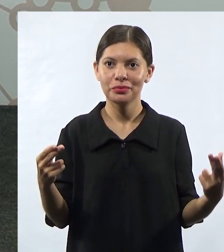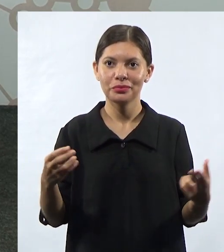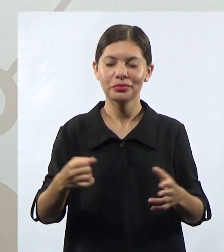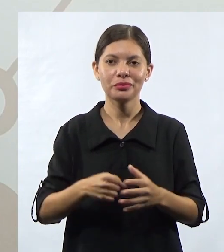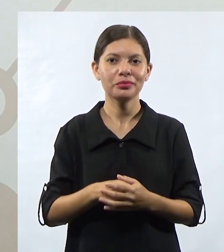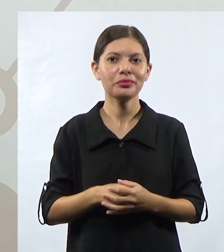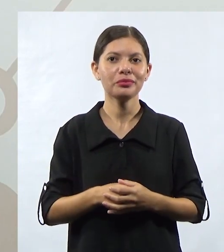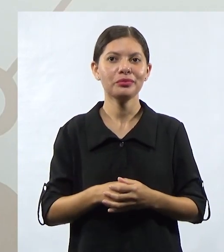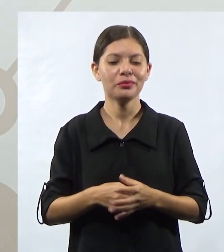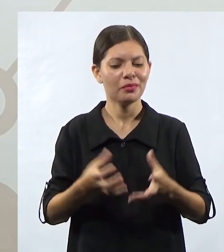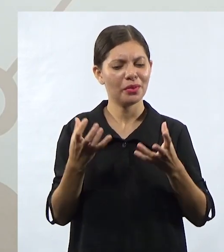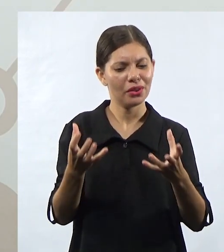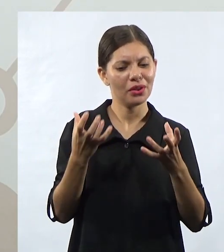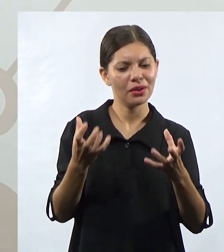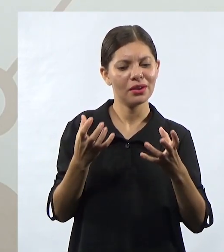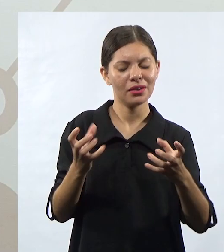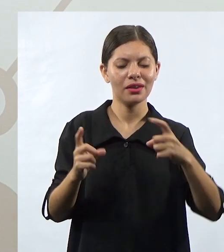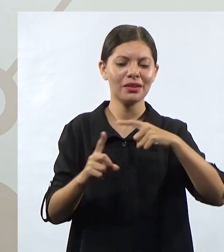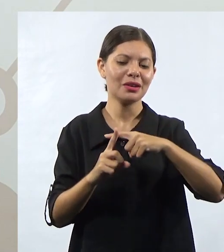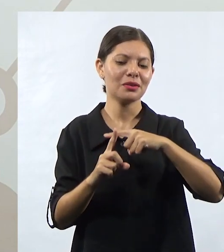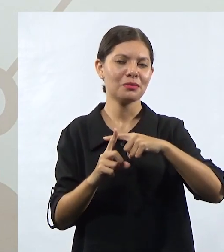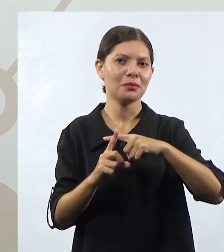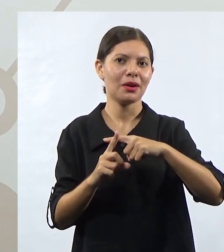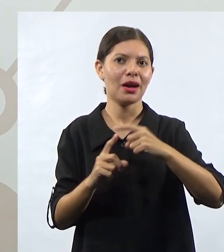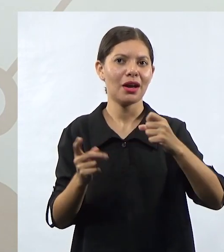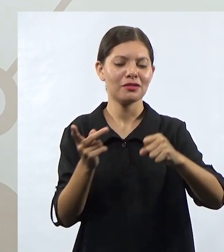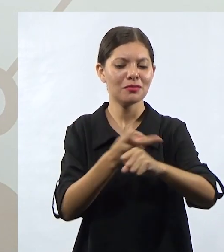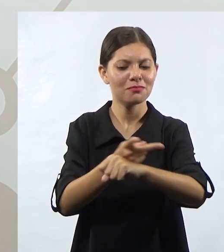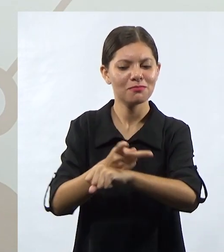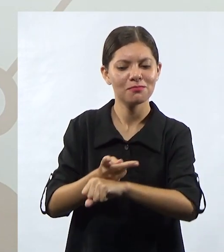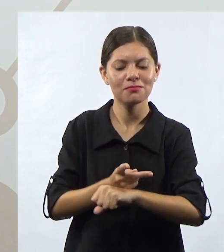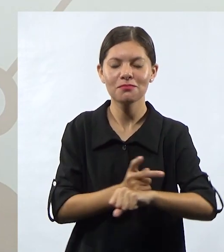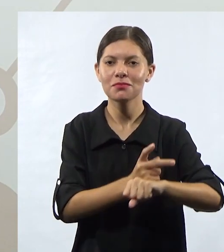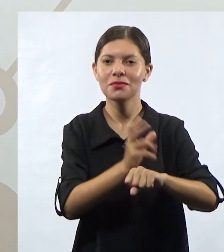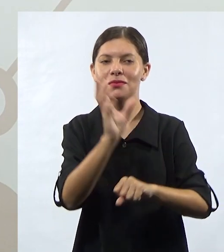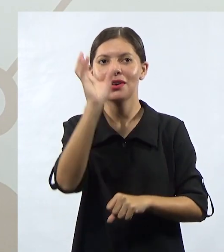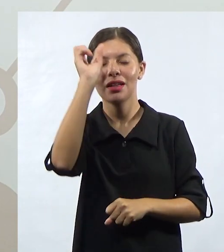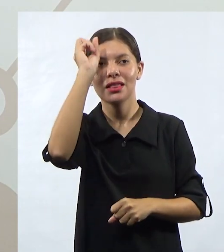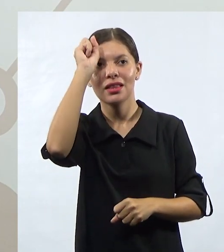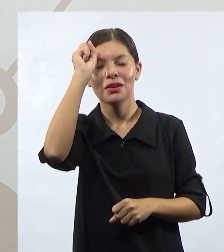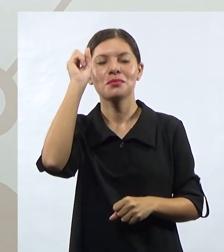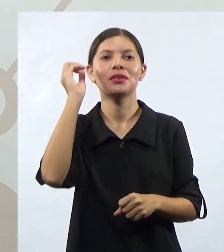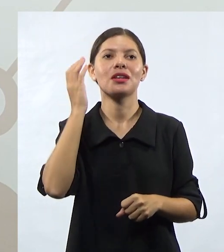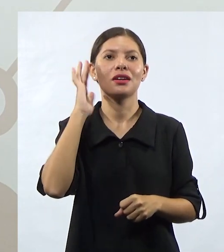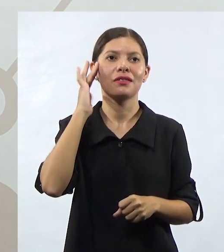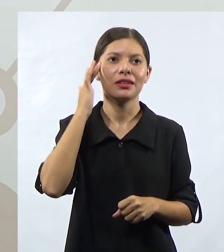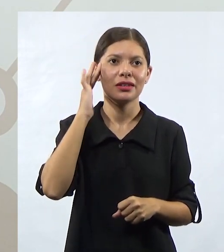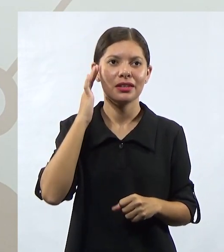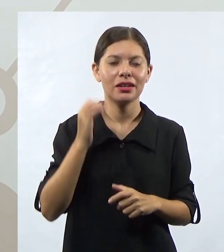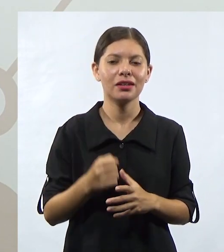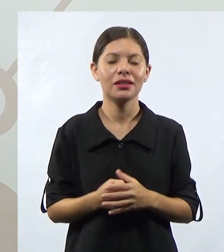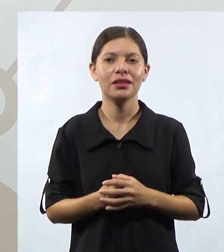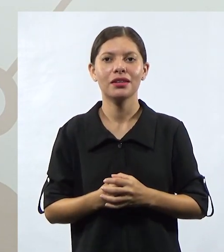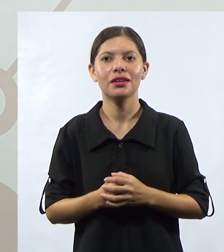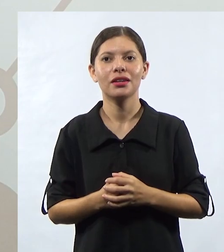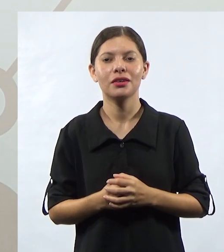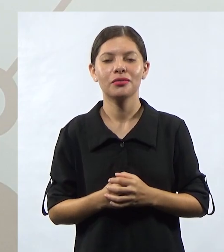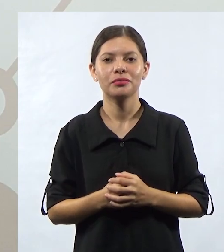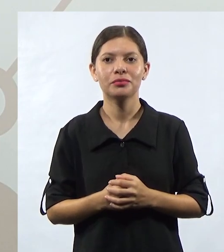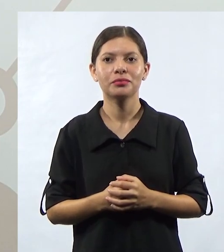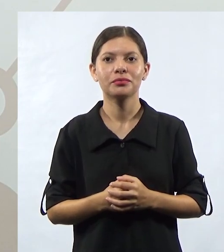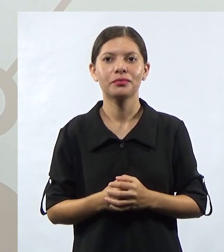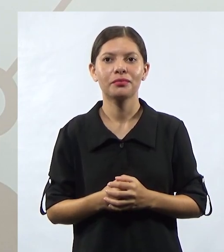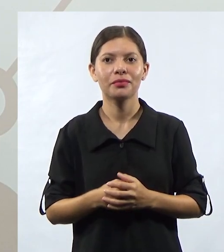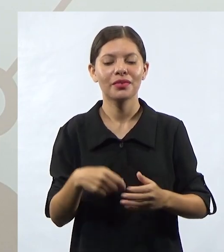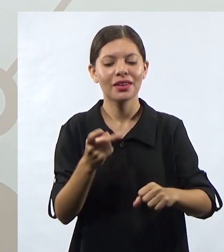aquele gostinho, né, de quero mais, você vai navegando, vai descobrindo, vai entendendo a história. Eu acho que todo mundo vai sentir aquela